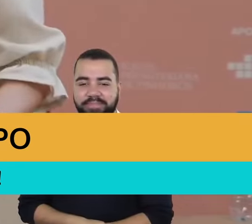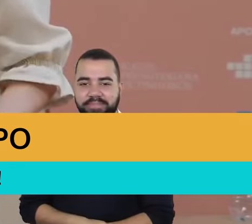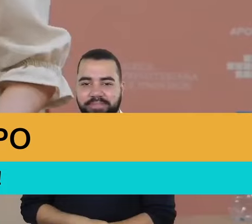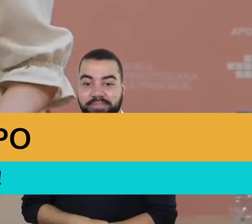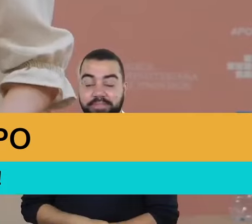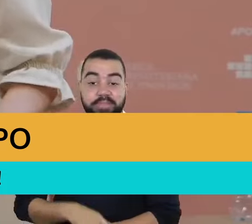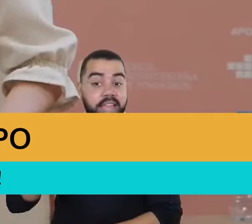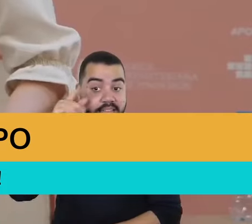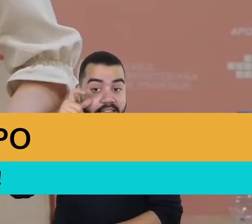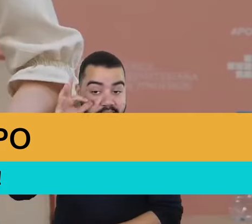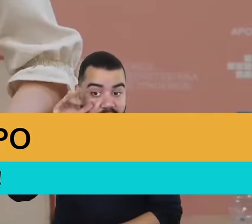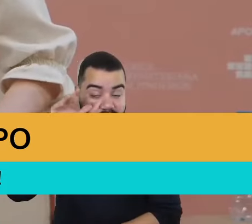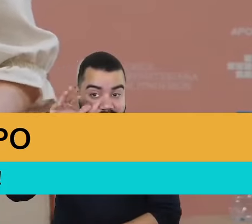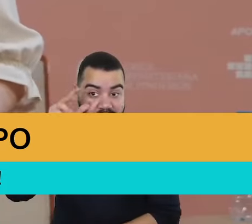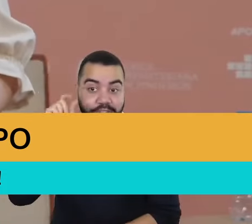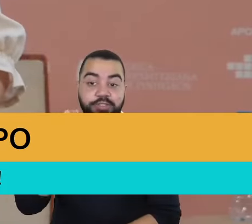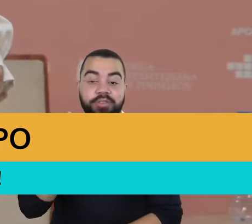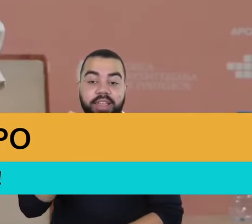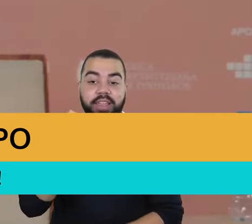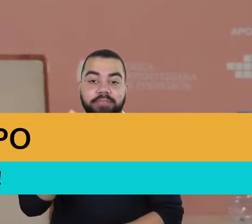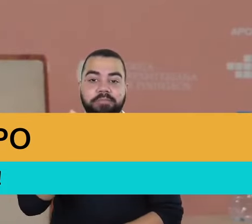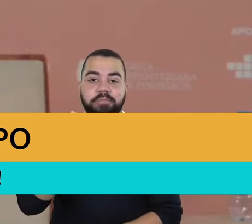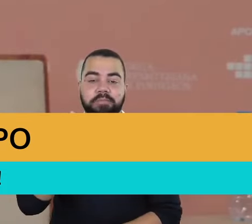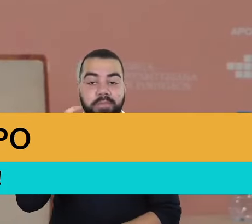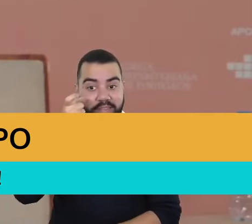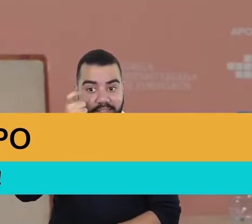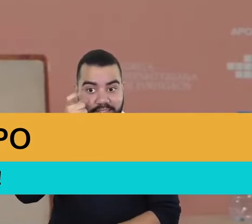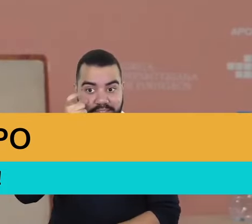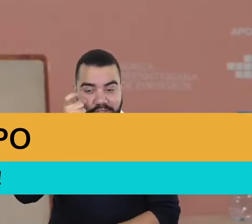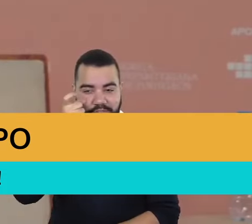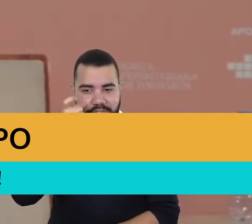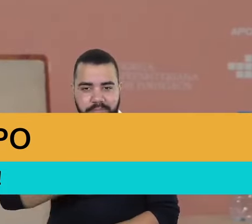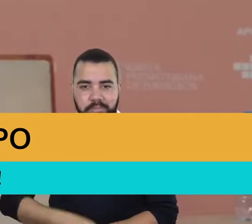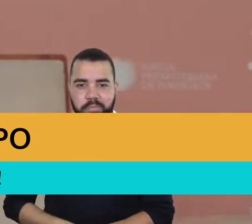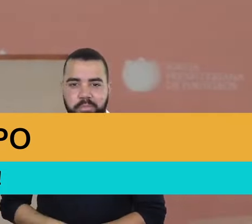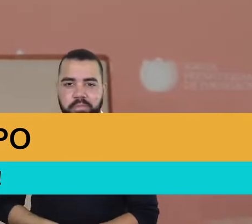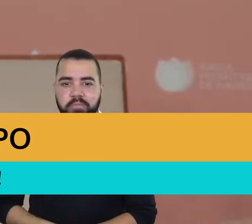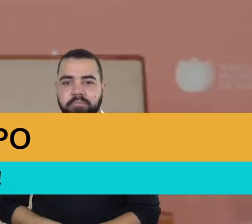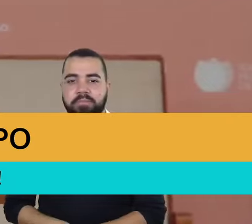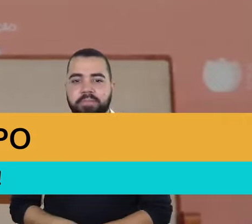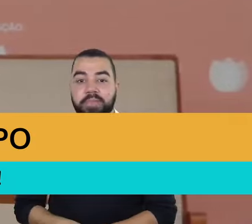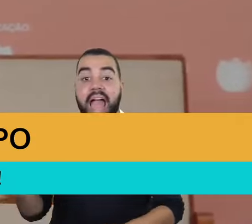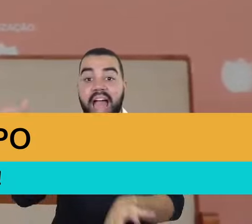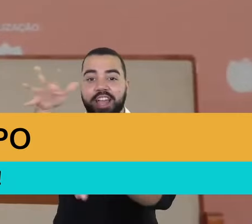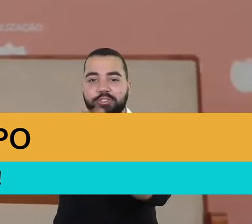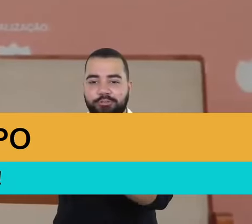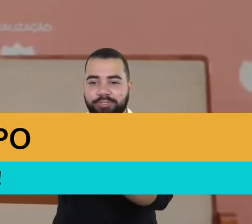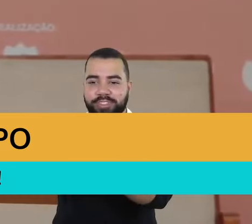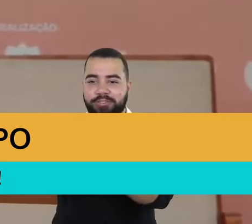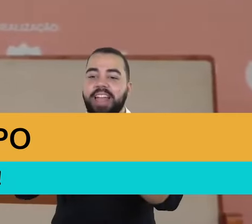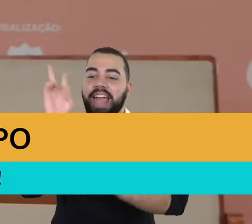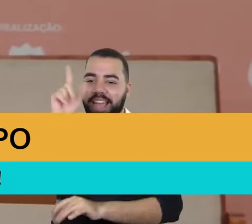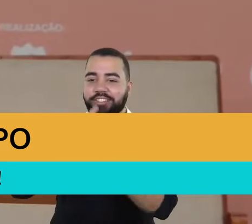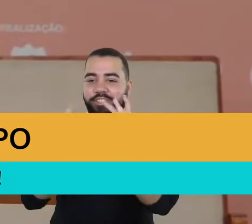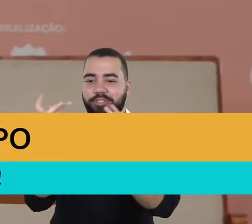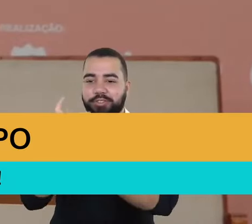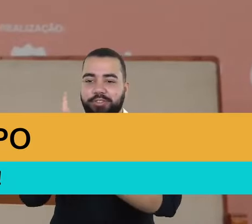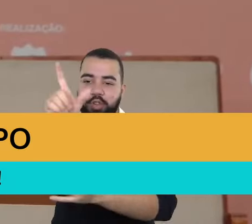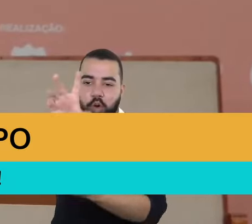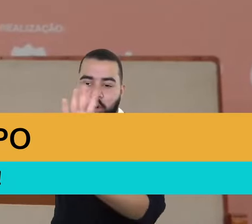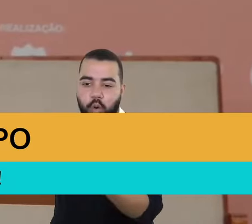E é muito interessante, porque é o que eu sempre falo. O autor da inclusão já está em você. Você